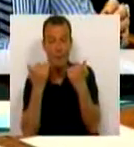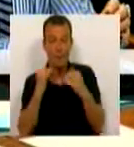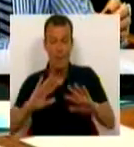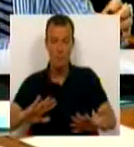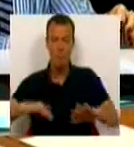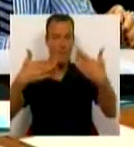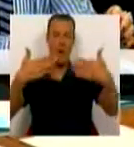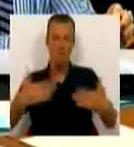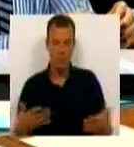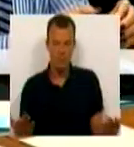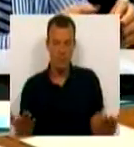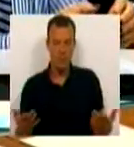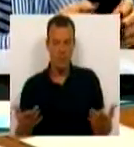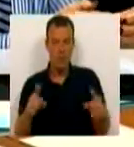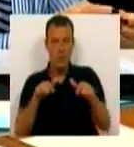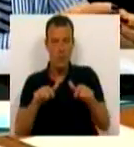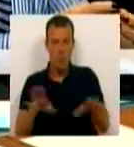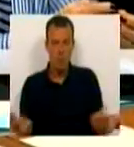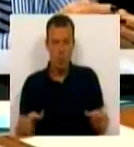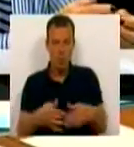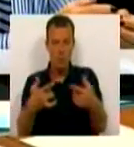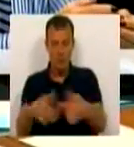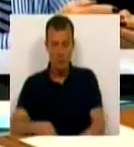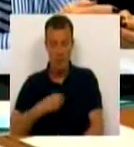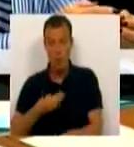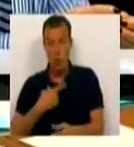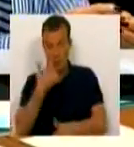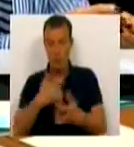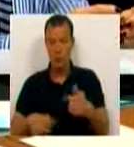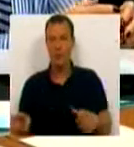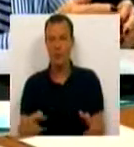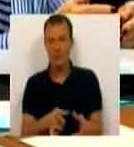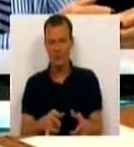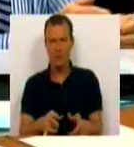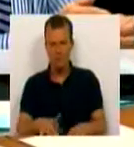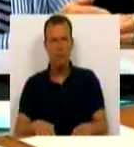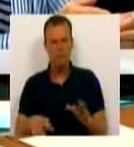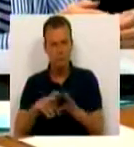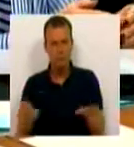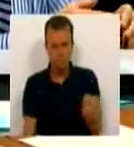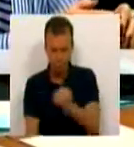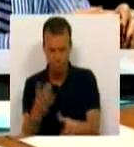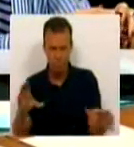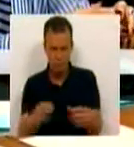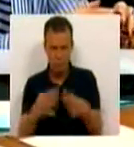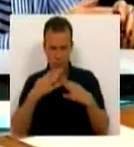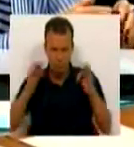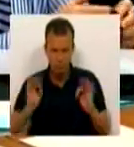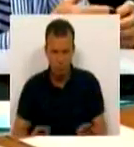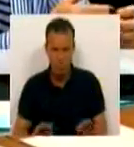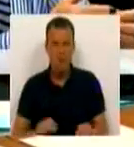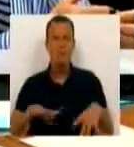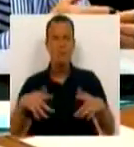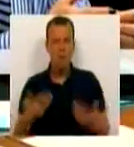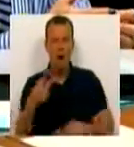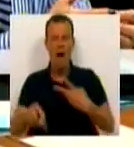mão. Essas ditas comissões, que preocupam muitas pessoas, estão mandatadas, estão constituídas? Quais os